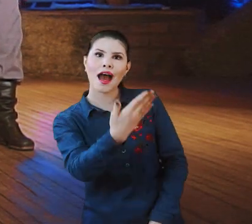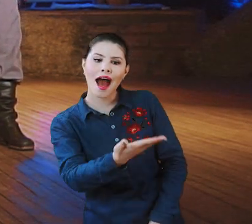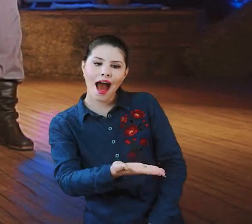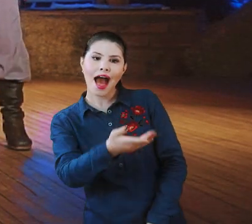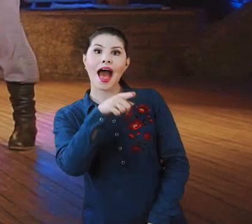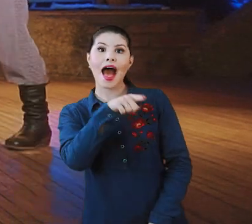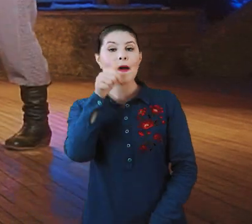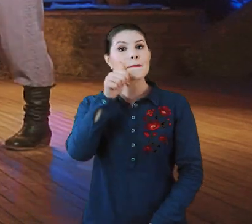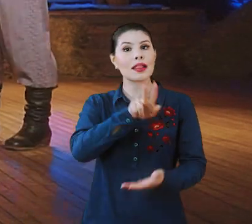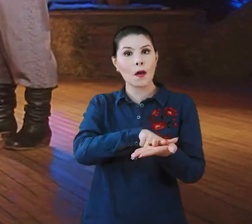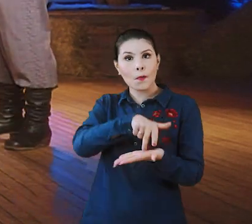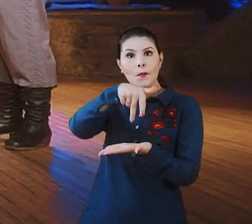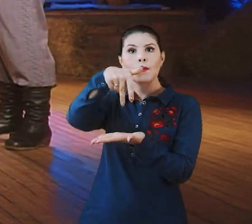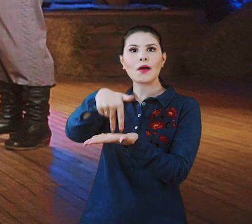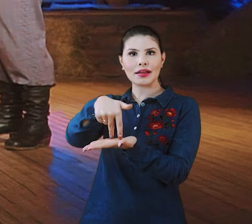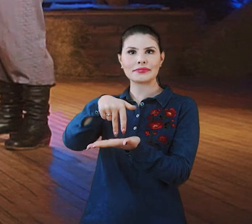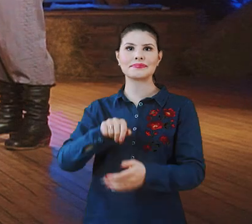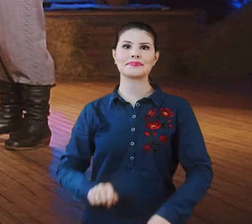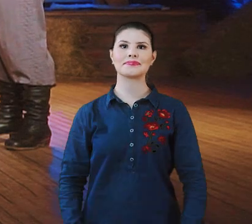se levantar.